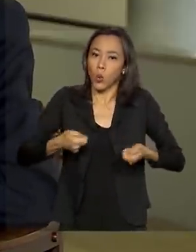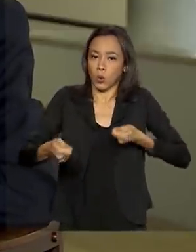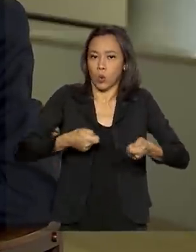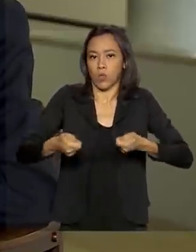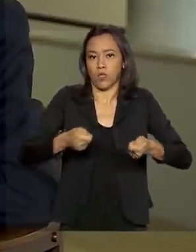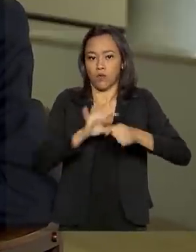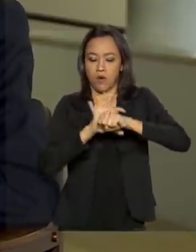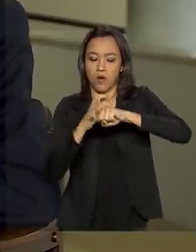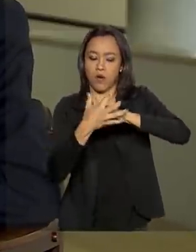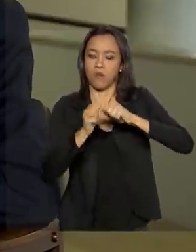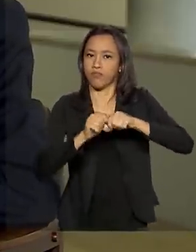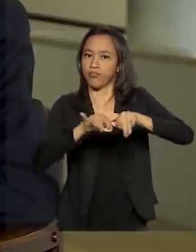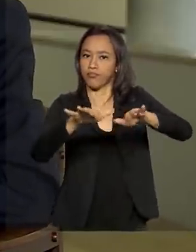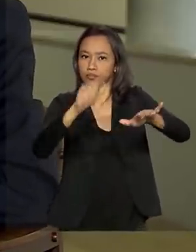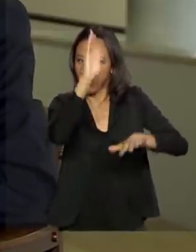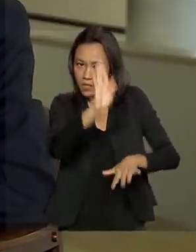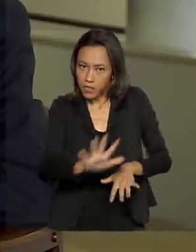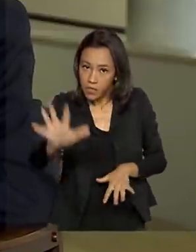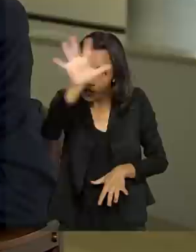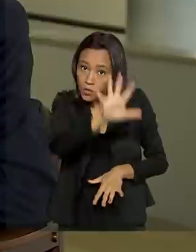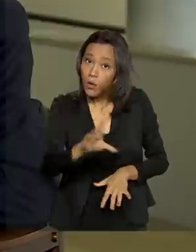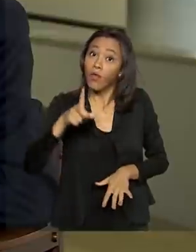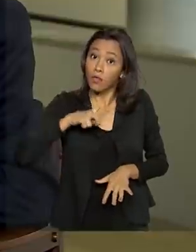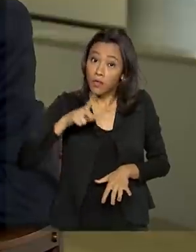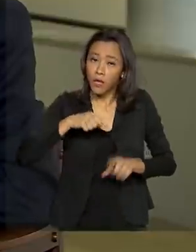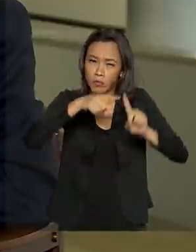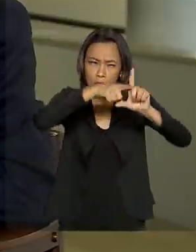Covid-19. Então, nós temos uma série de